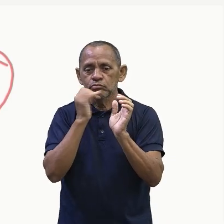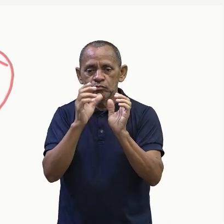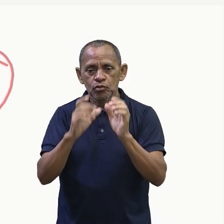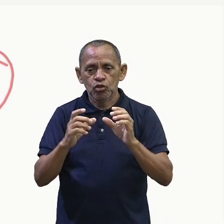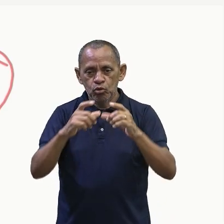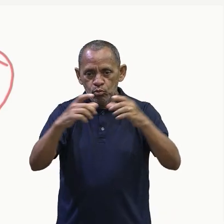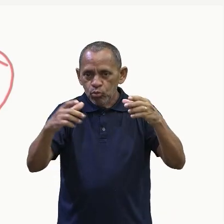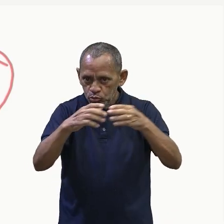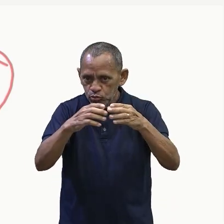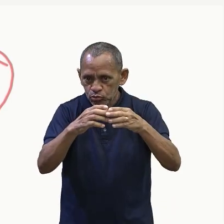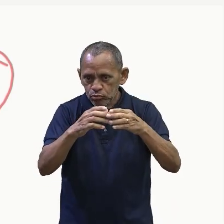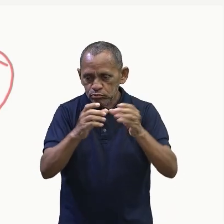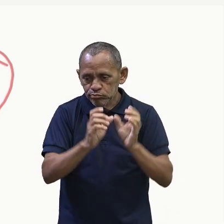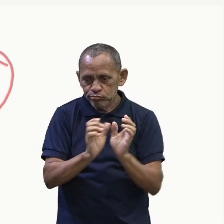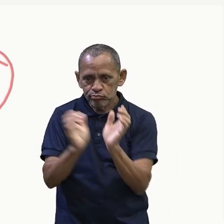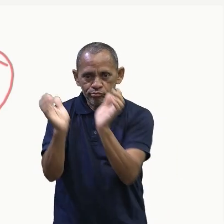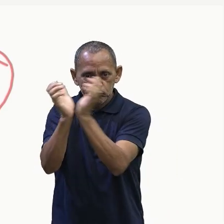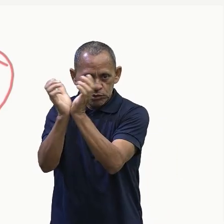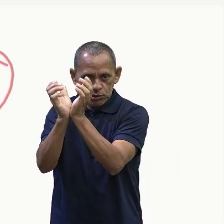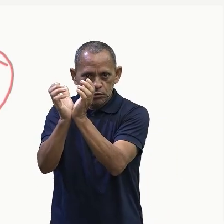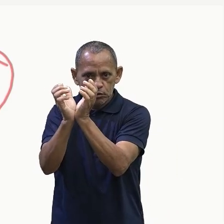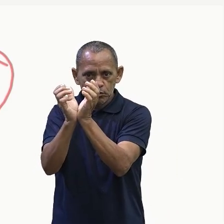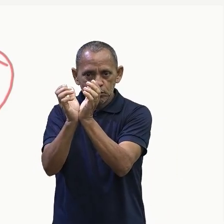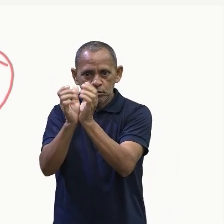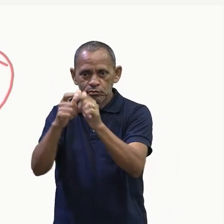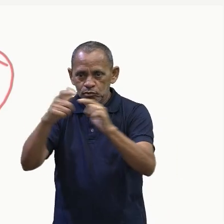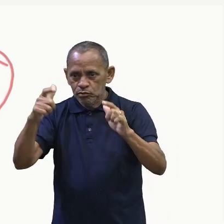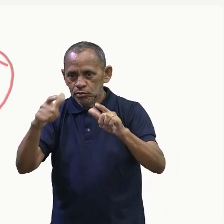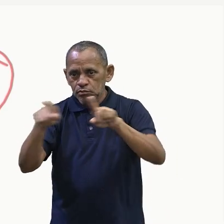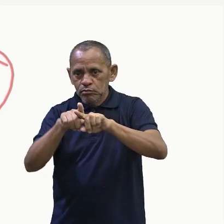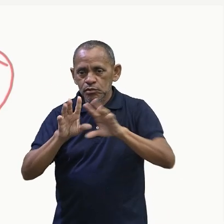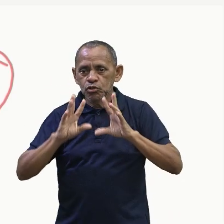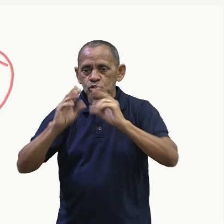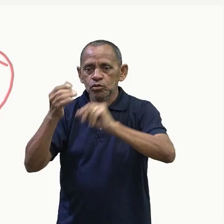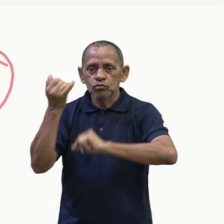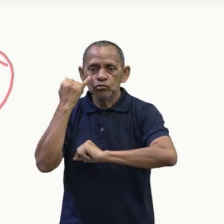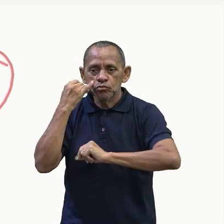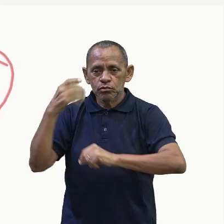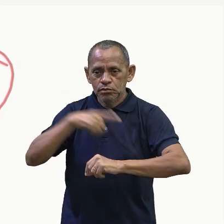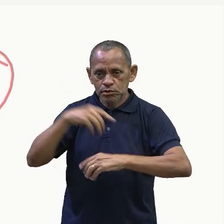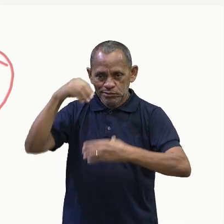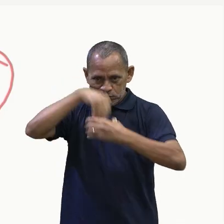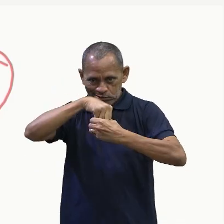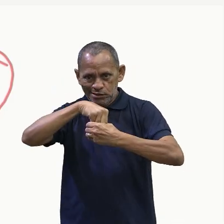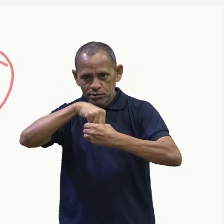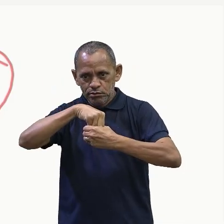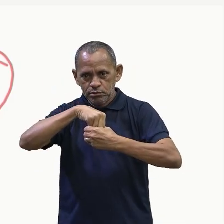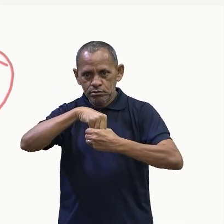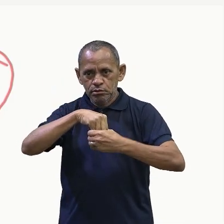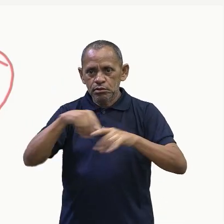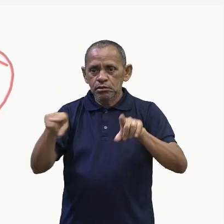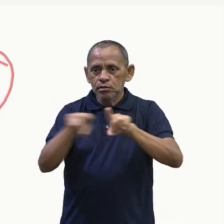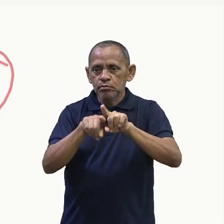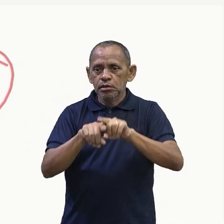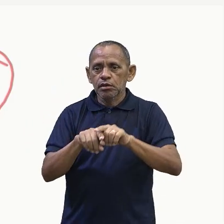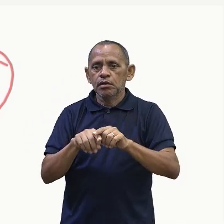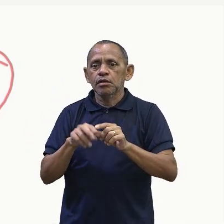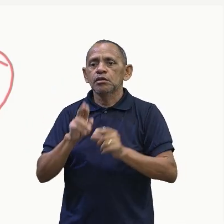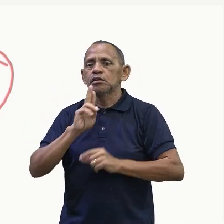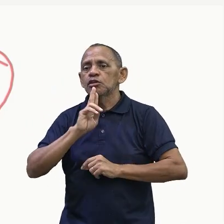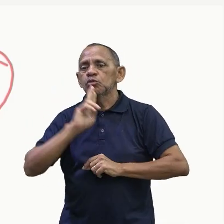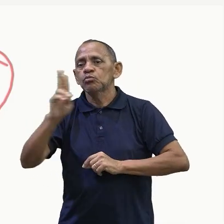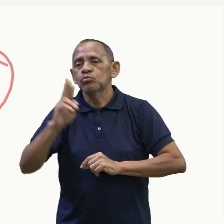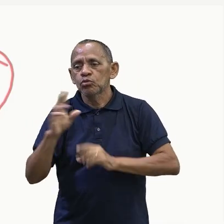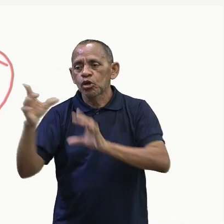essas informações que estão contidas aqui no seu interior vão resultar em uma